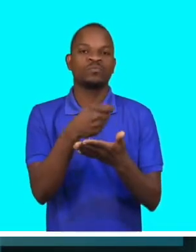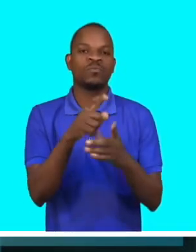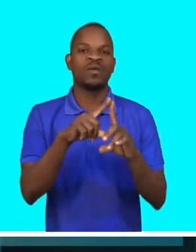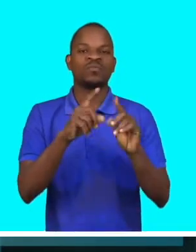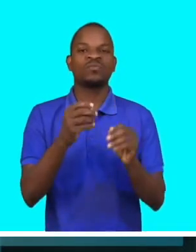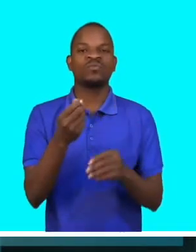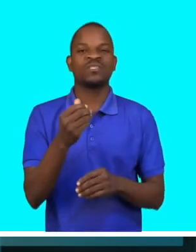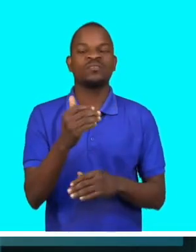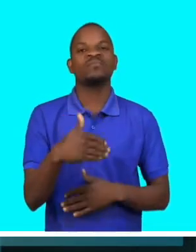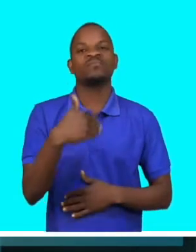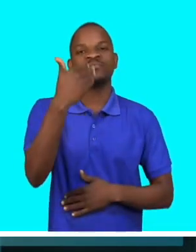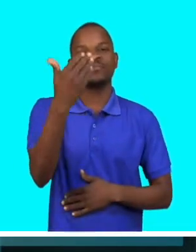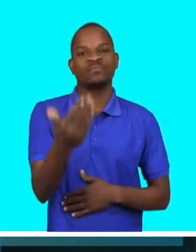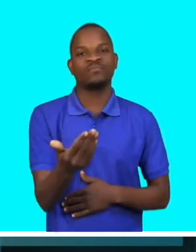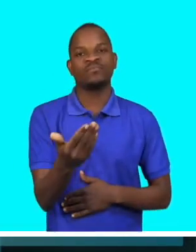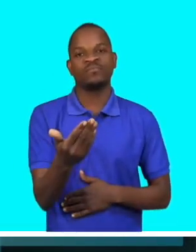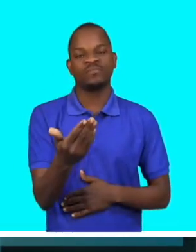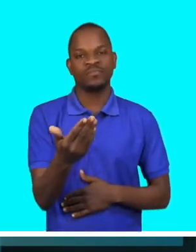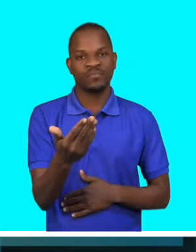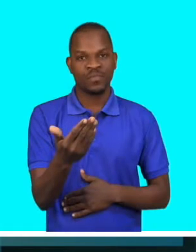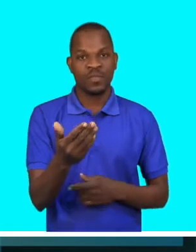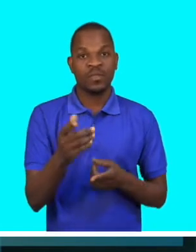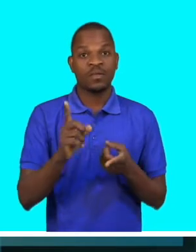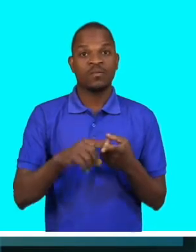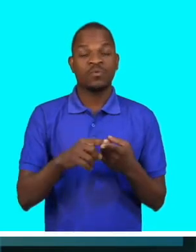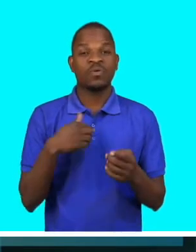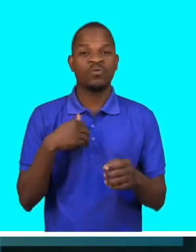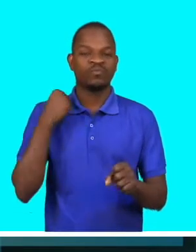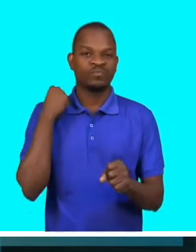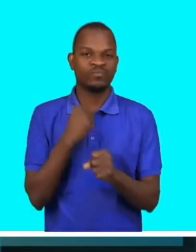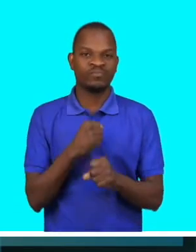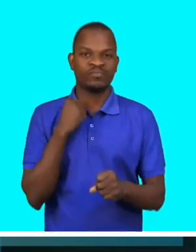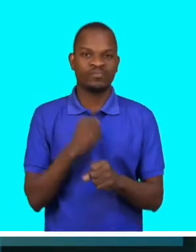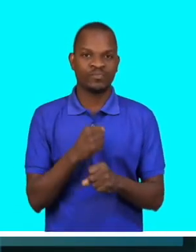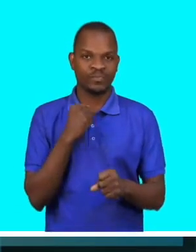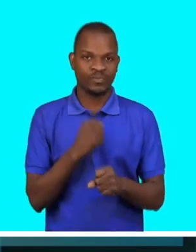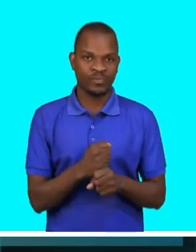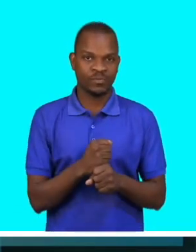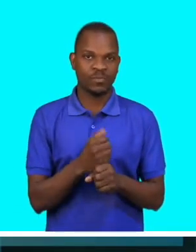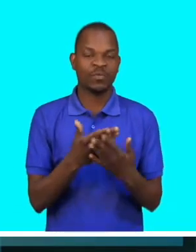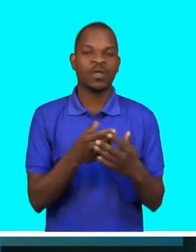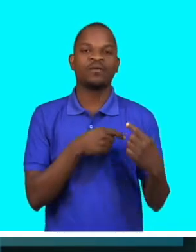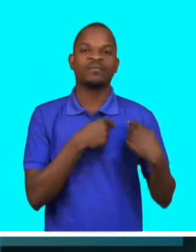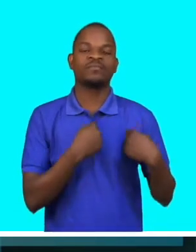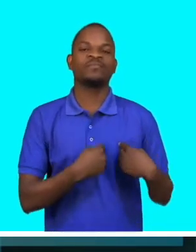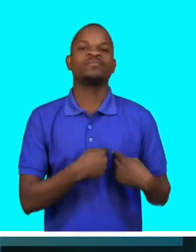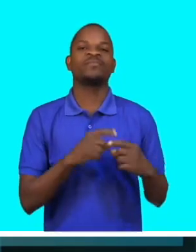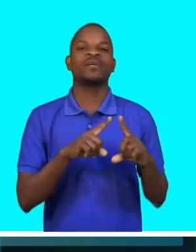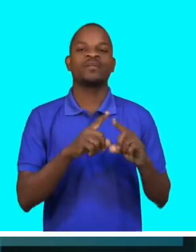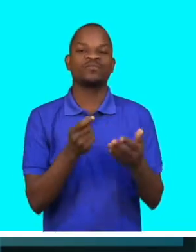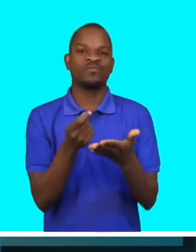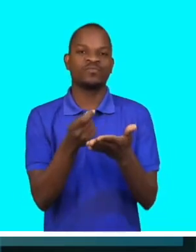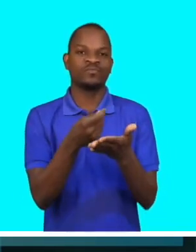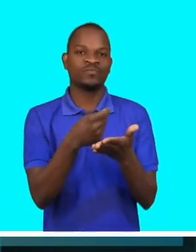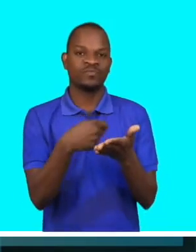muito obrigado, de forma mais sincera. Eu trabalhei mesmo por amor àquilo que eu faço.